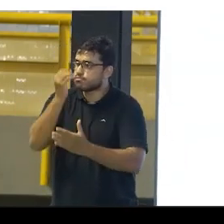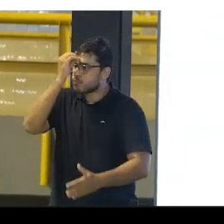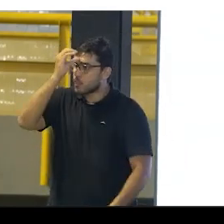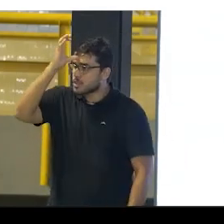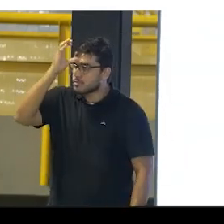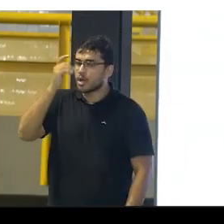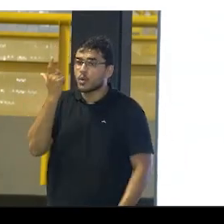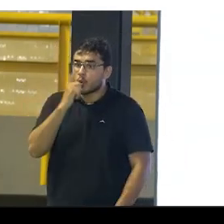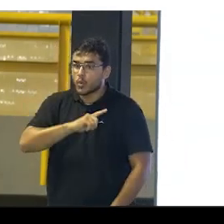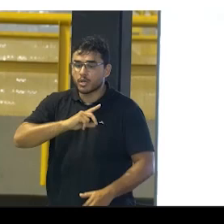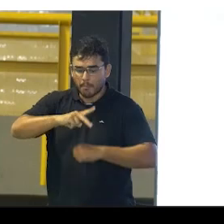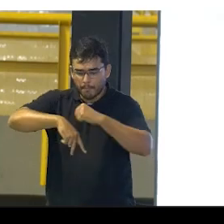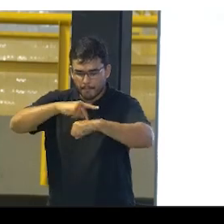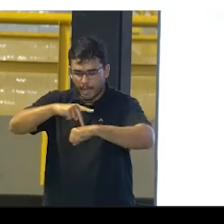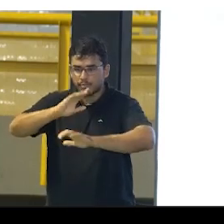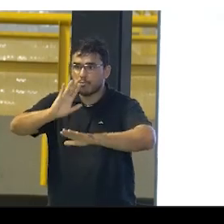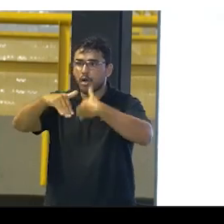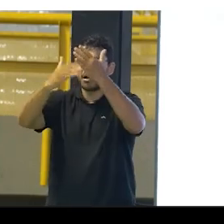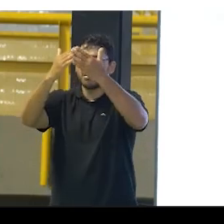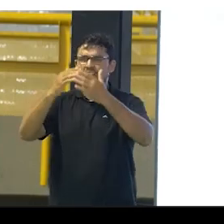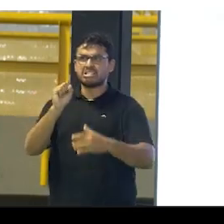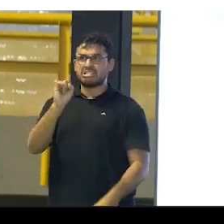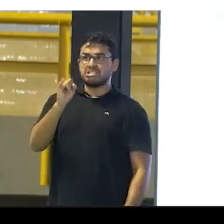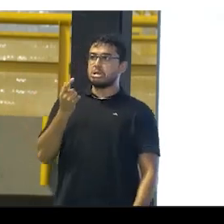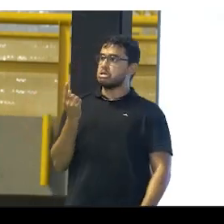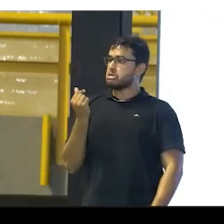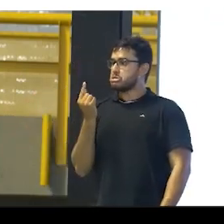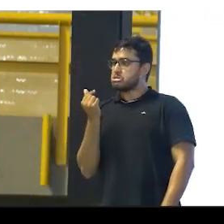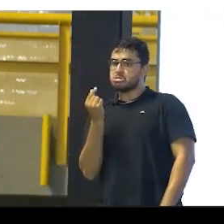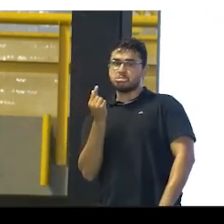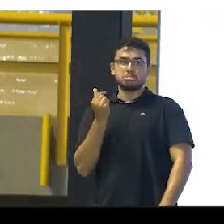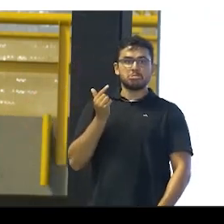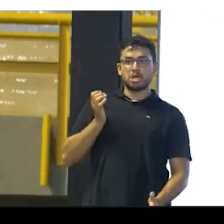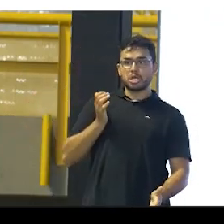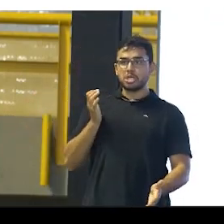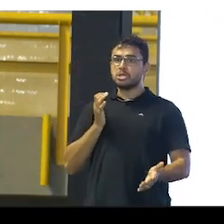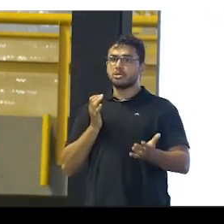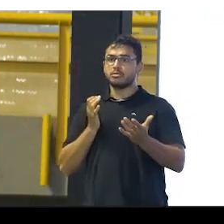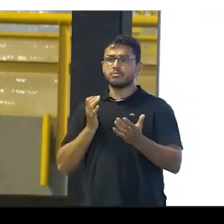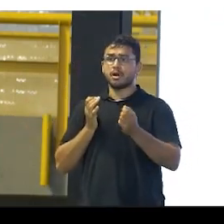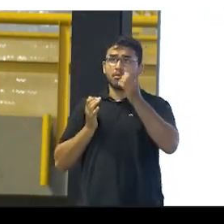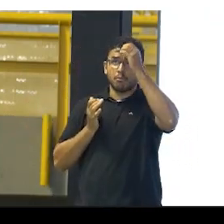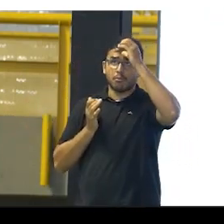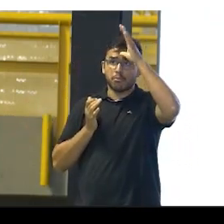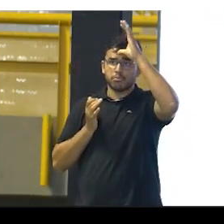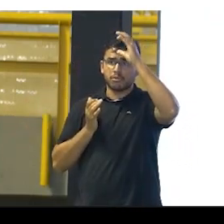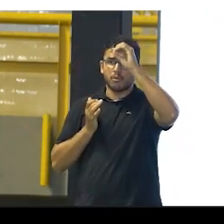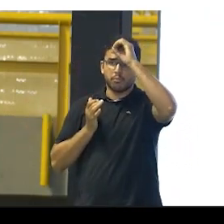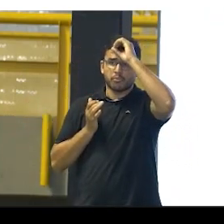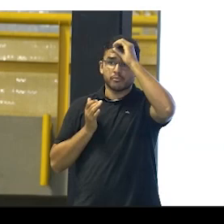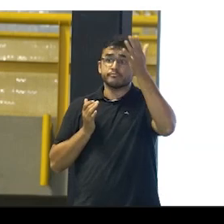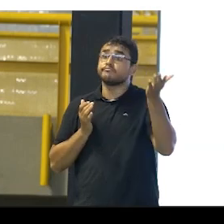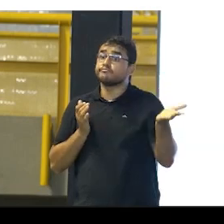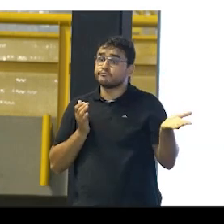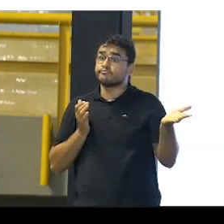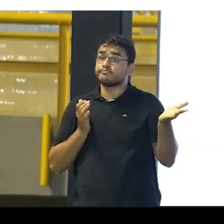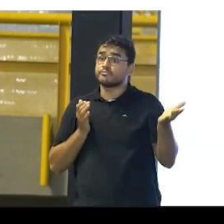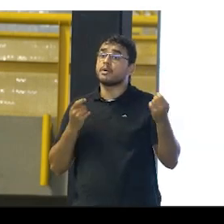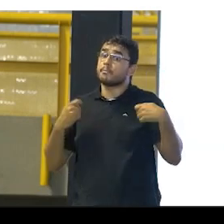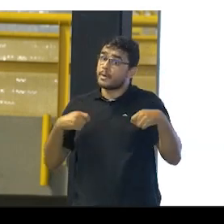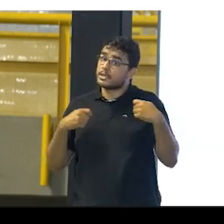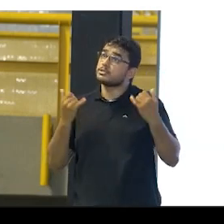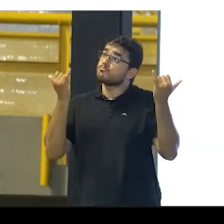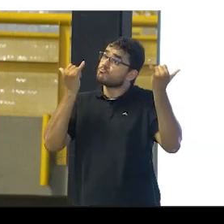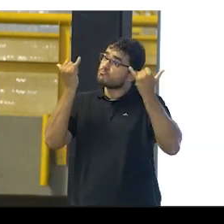conhecimento. Não adianta nada você ter dinheiro, bebê, se você não tiver conhecimento e saber lidar com